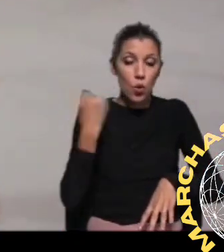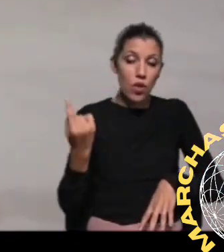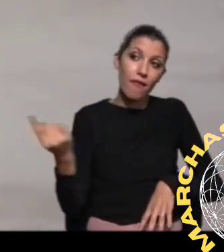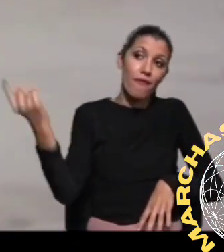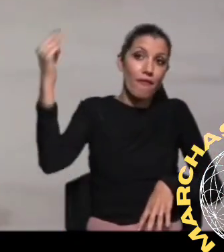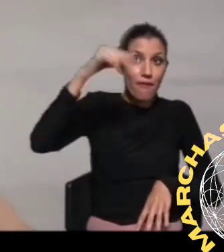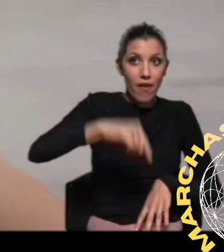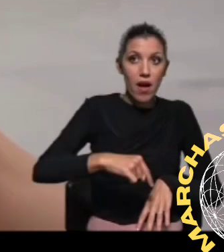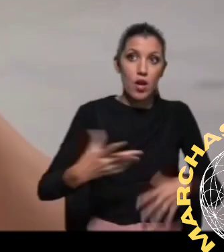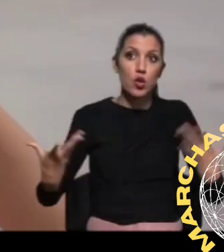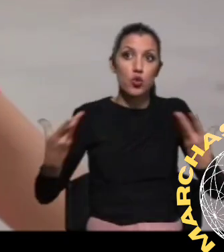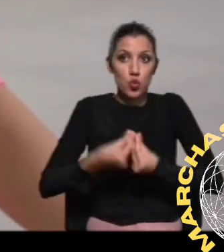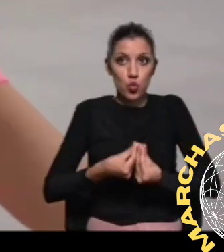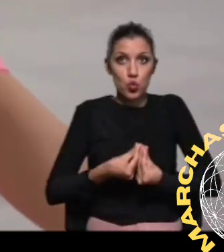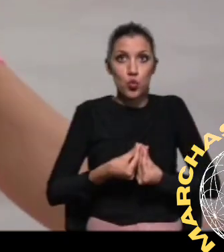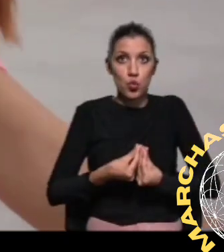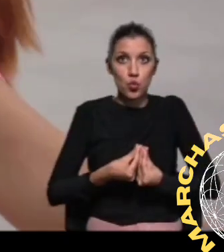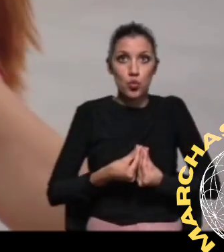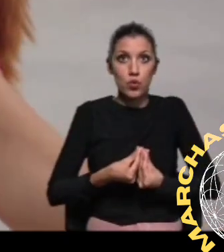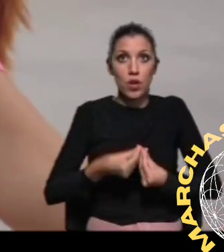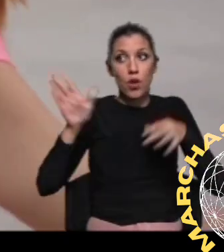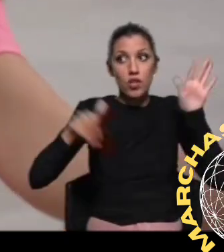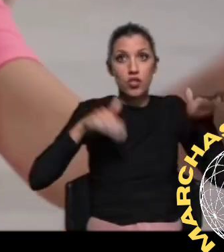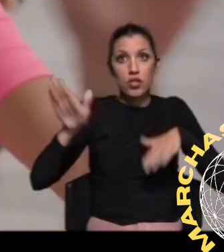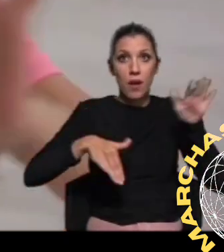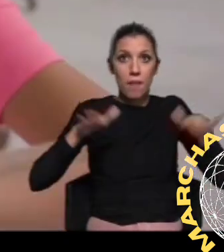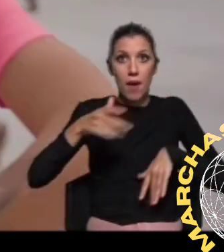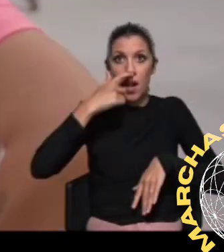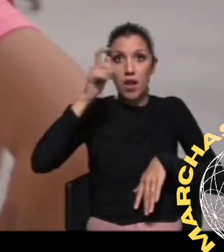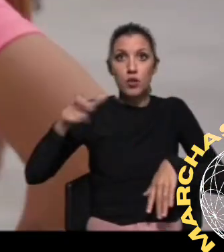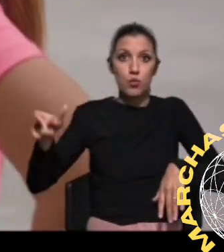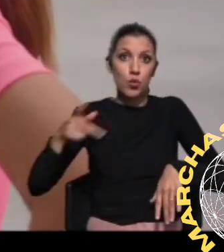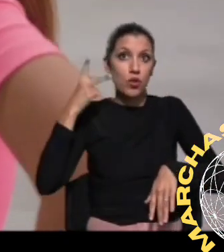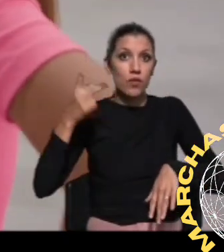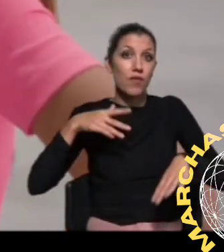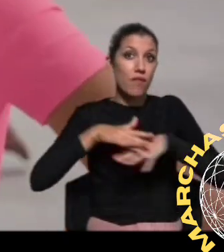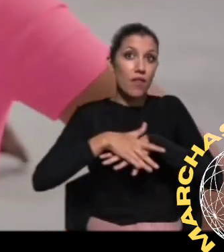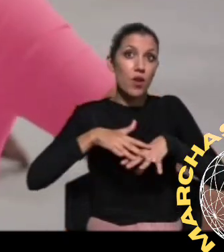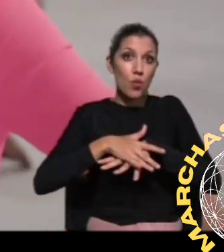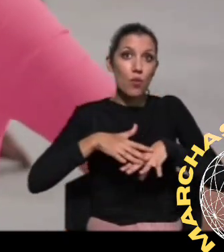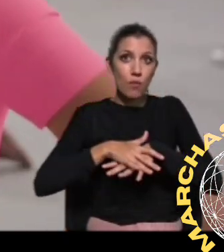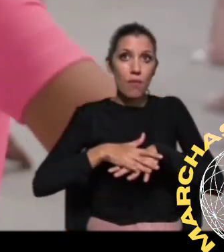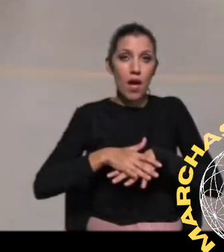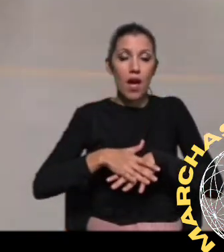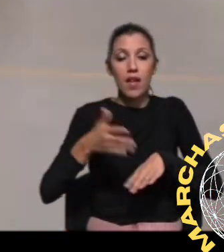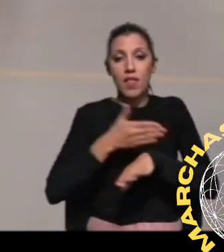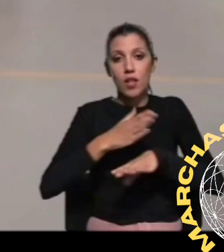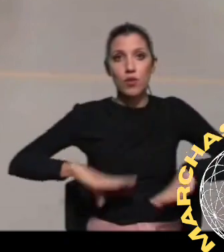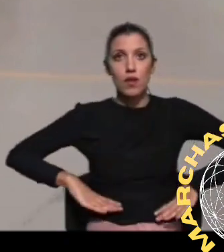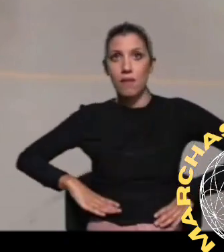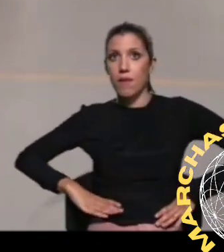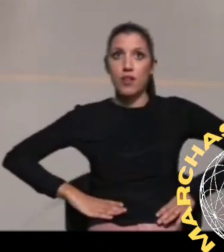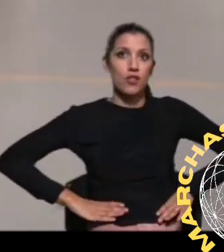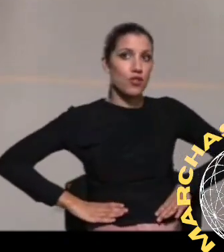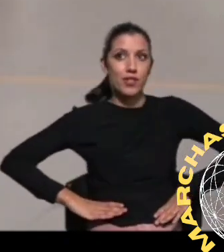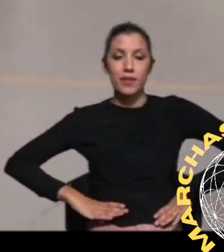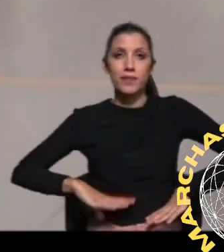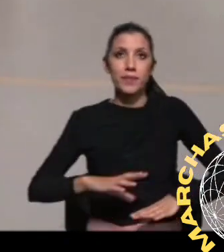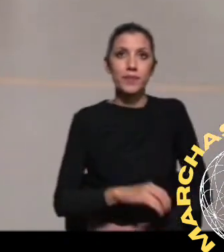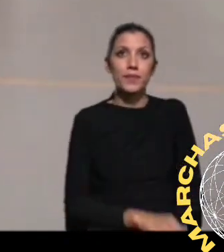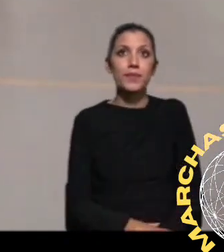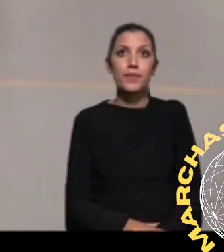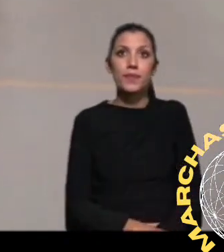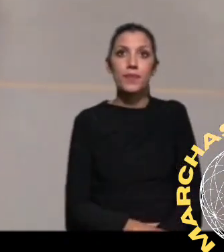ser o chamariz para o bairro e para a coletividade nesta altura da marcha popular.